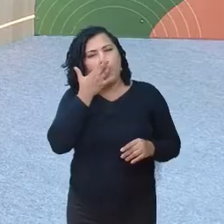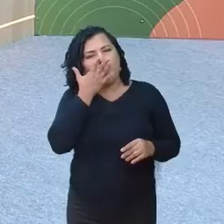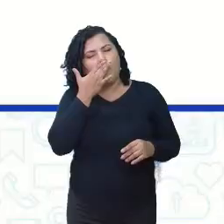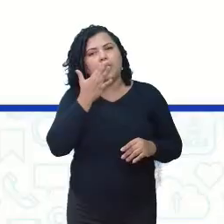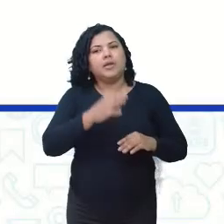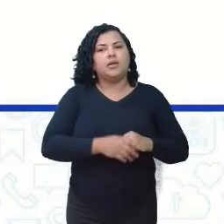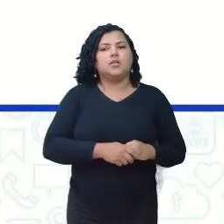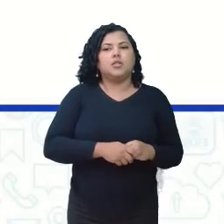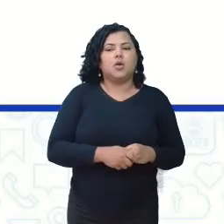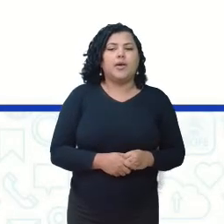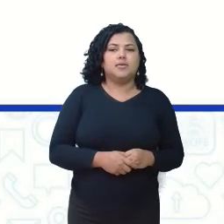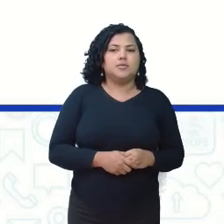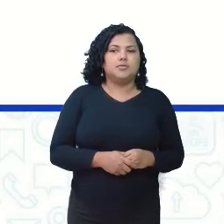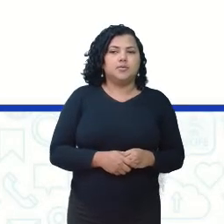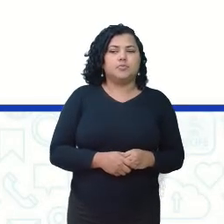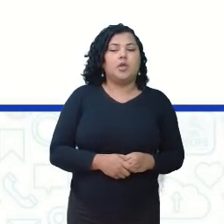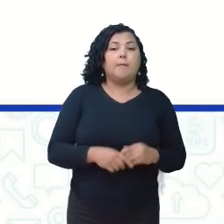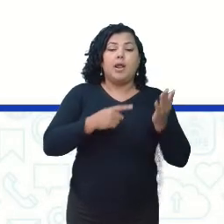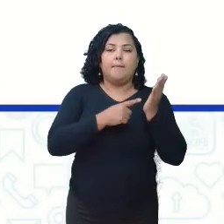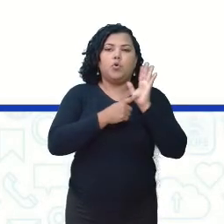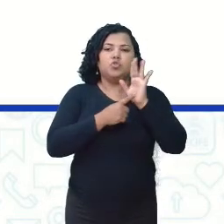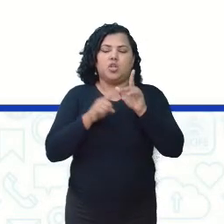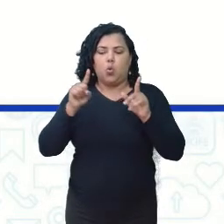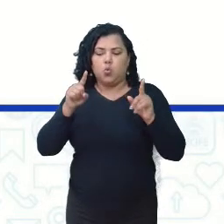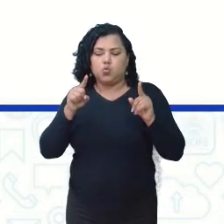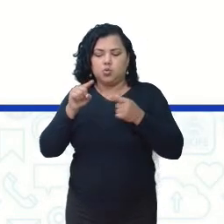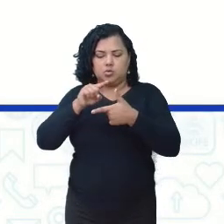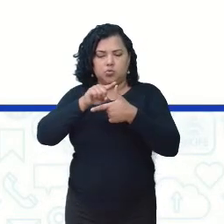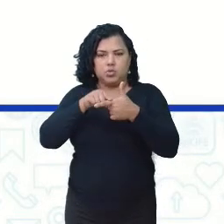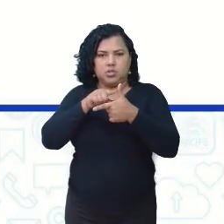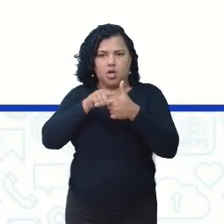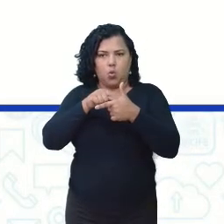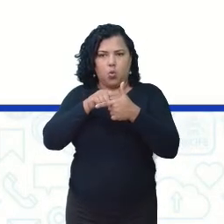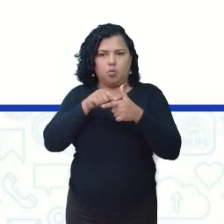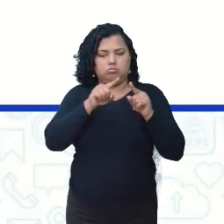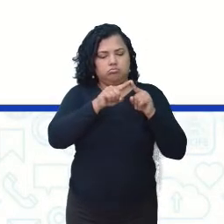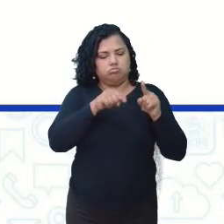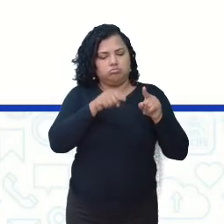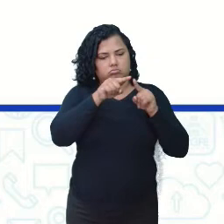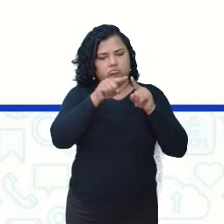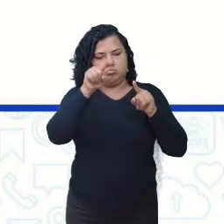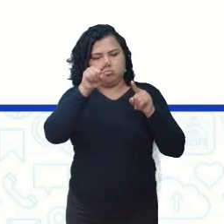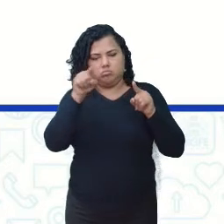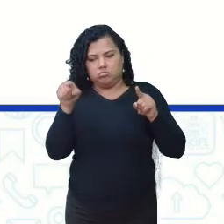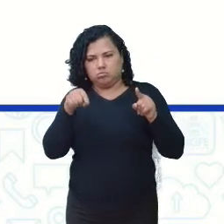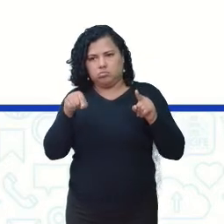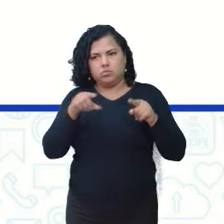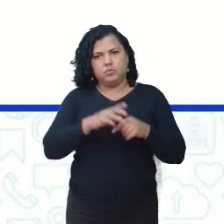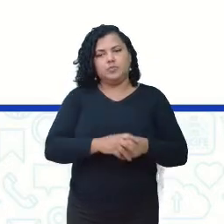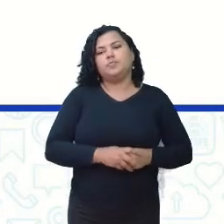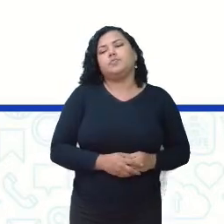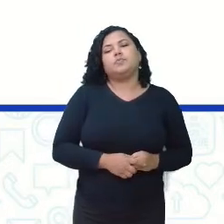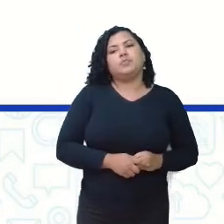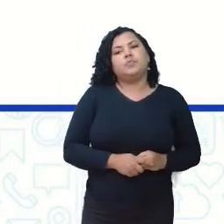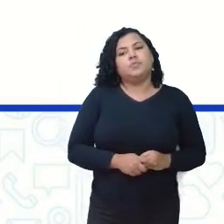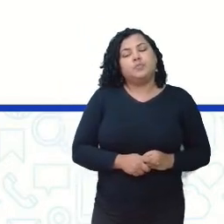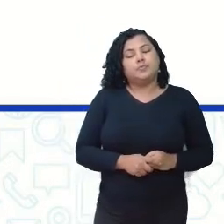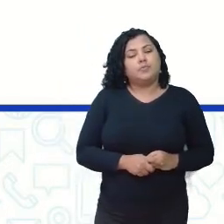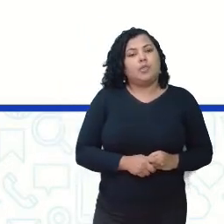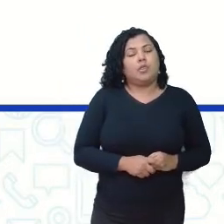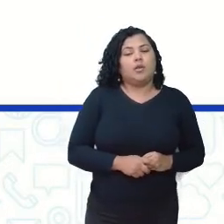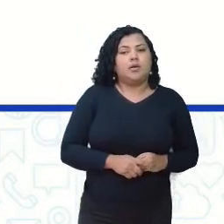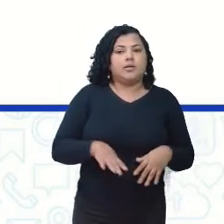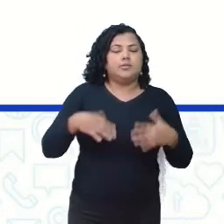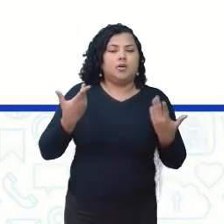as cores para indicar cada um daqueles ângulos ali, e a gente vai tentar verificar de uma outra forma. Para